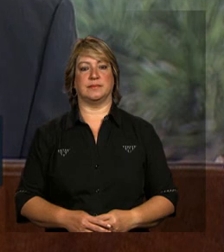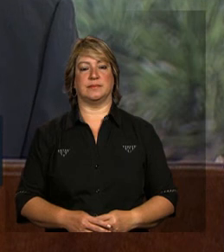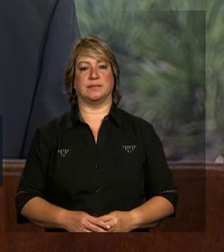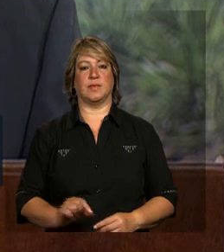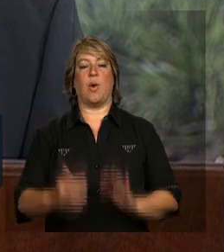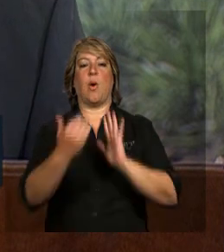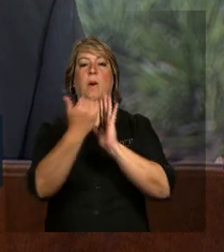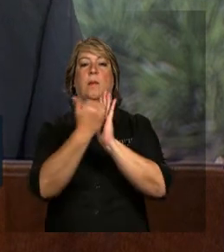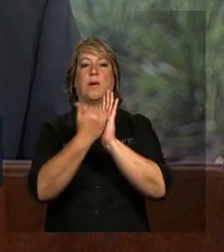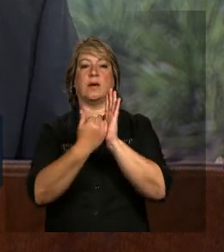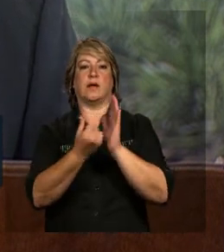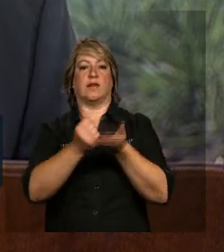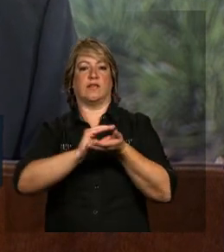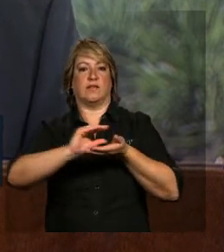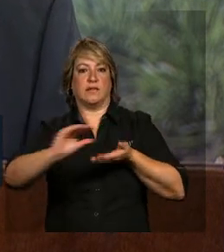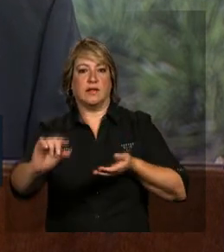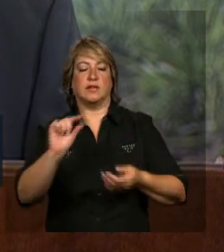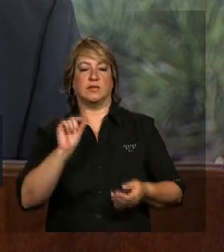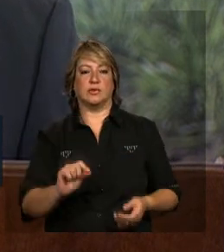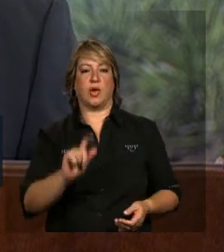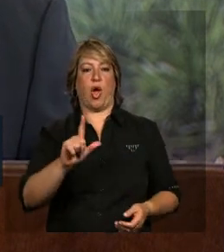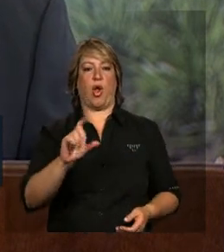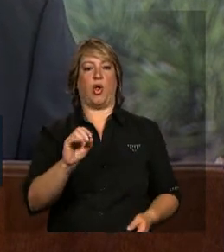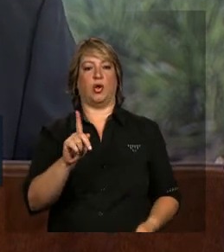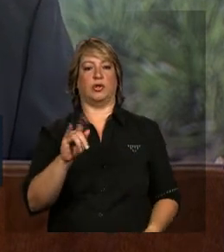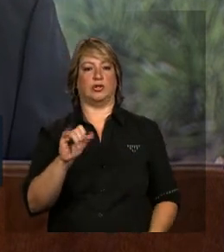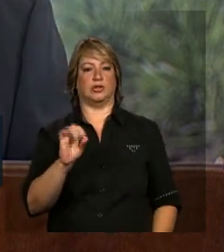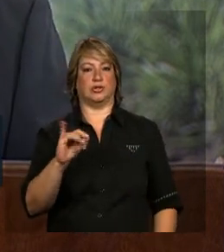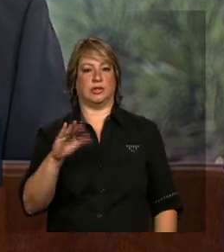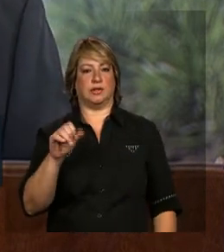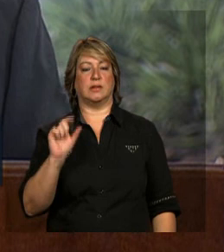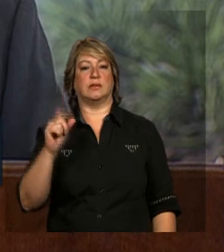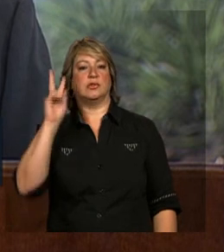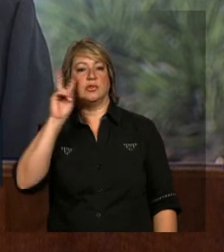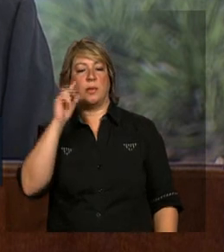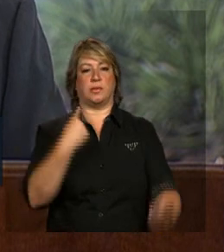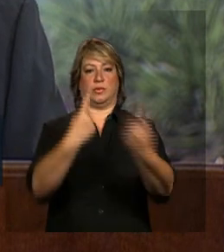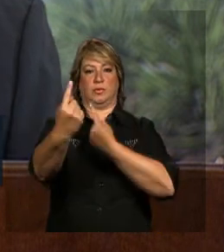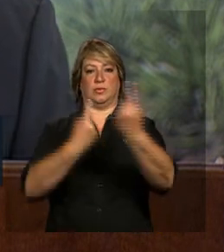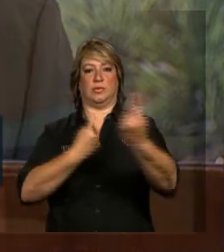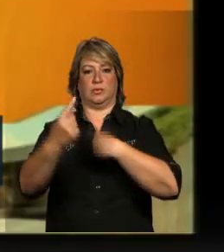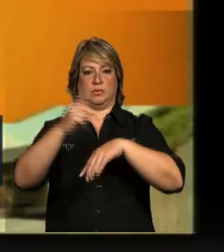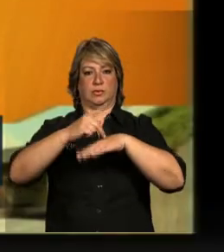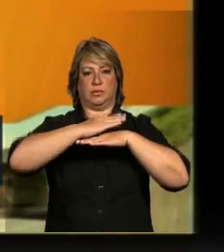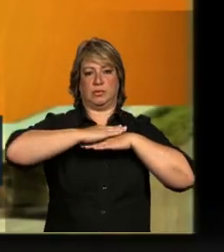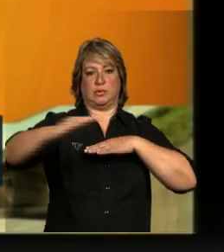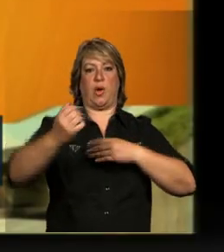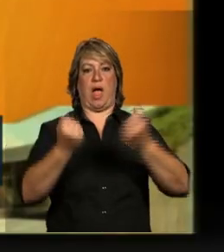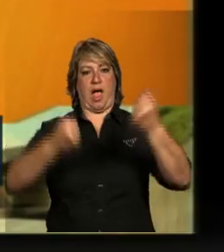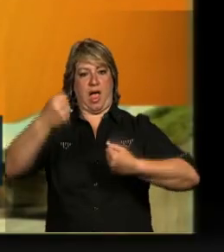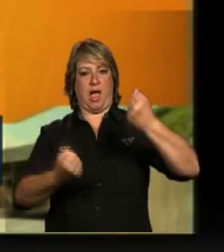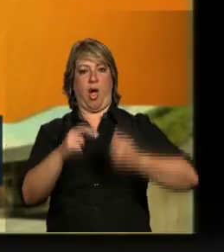e o programa de investimentos em logística s' se tratando de rodovias e ferrovias